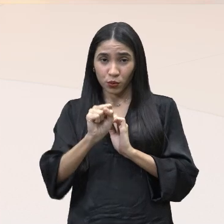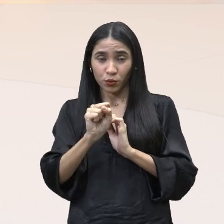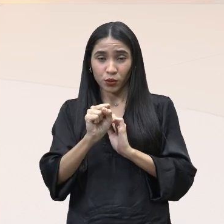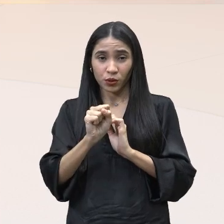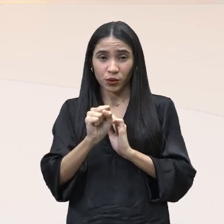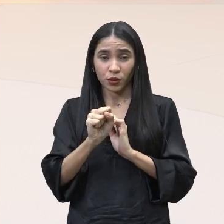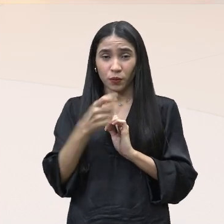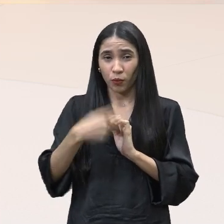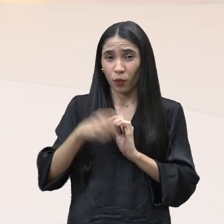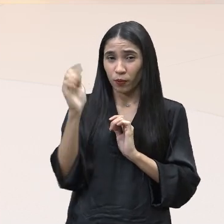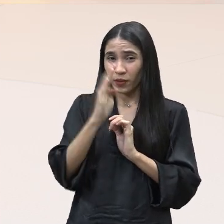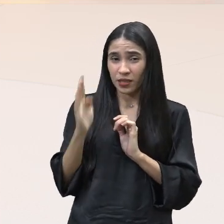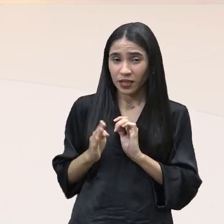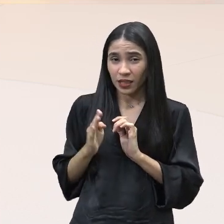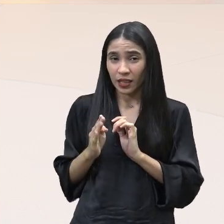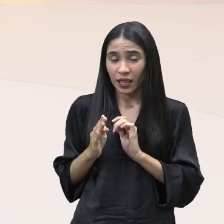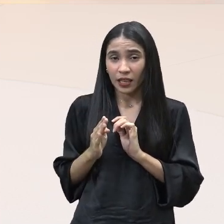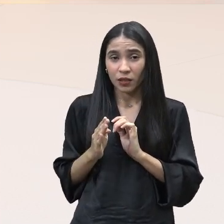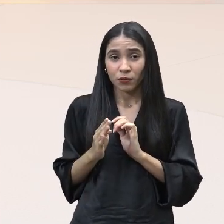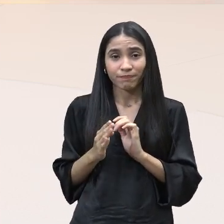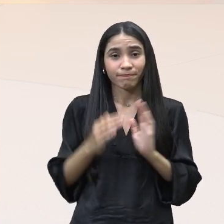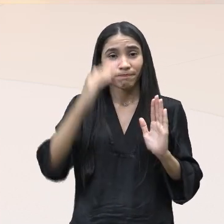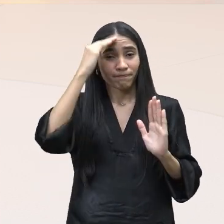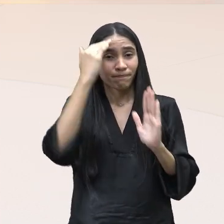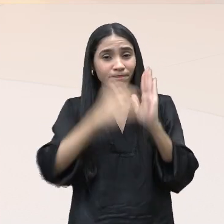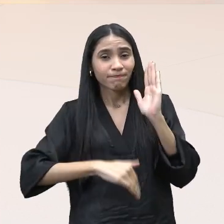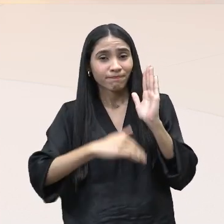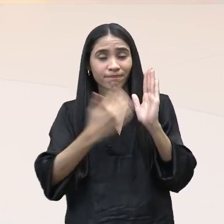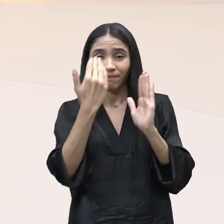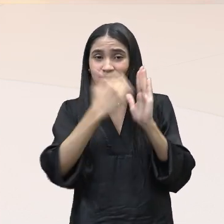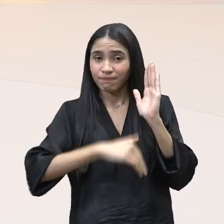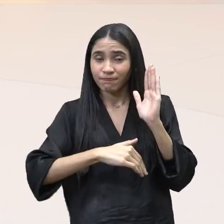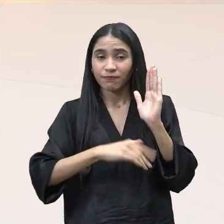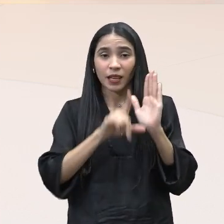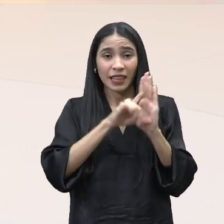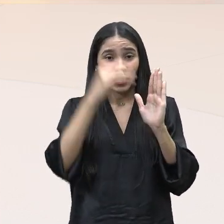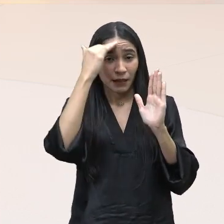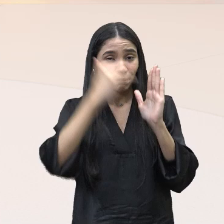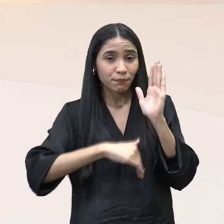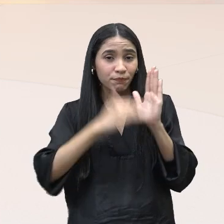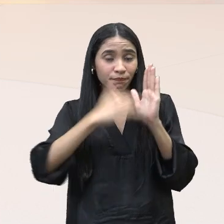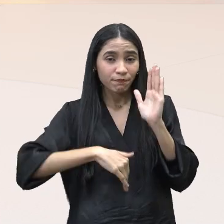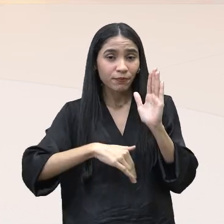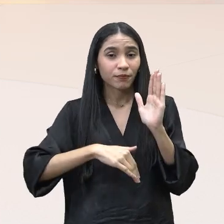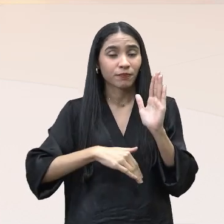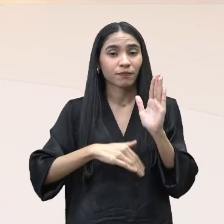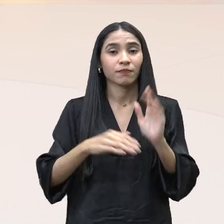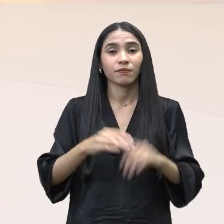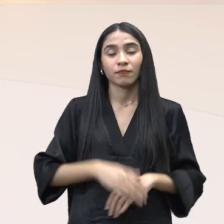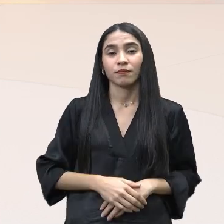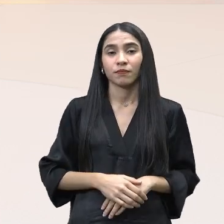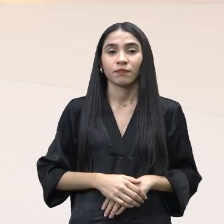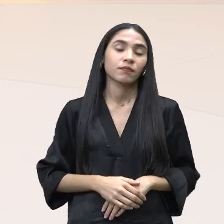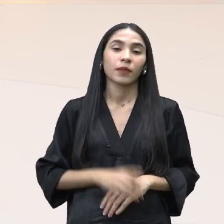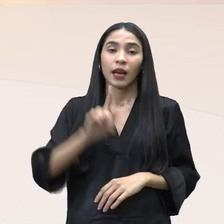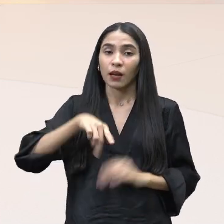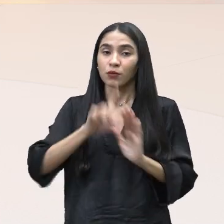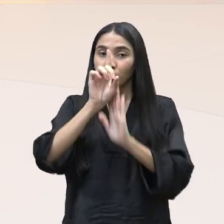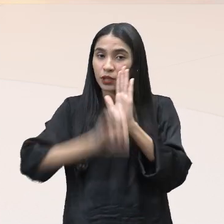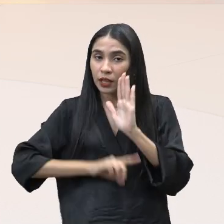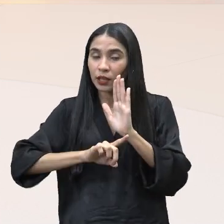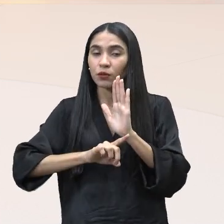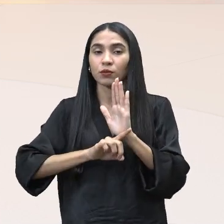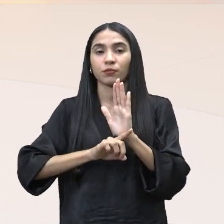federação, eles estão descumprindo, né, então, essa norma que é uma lei legal e que está aí, né, um direito legal